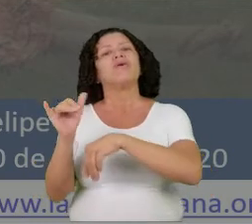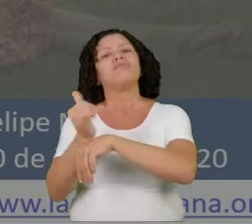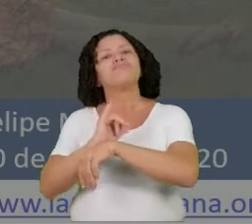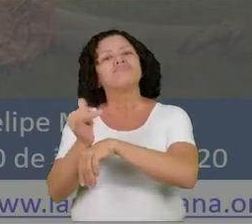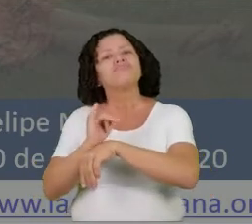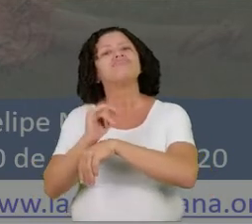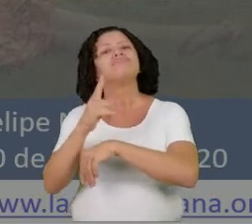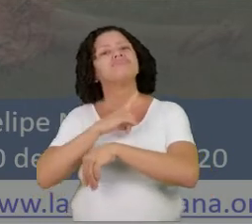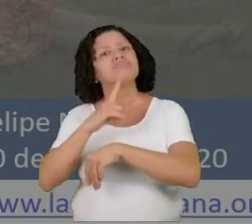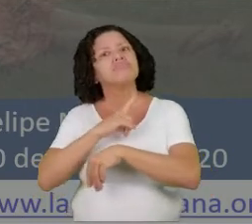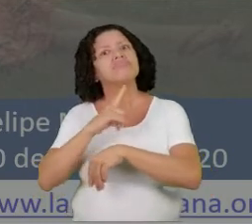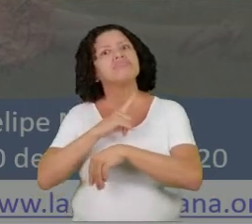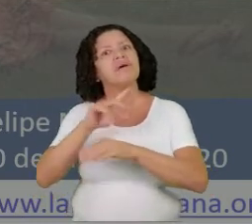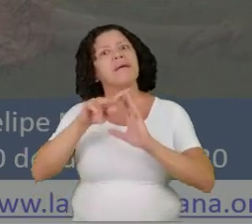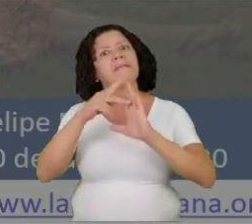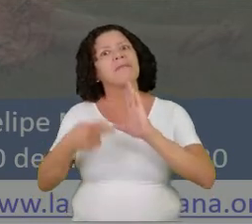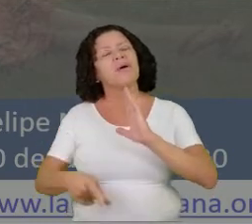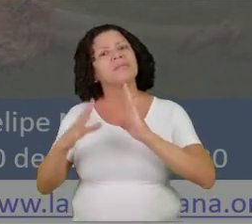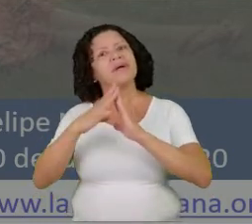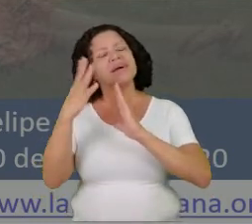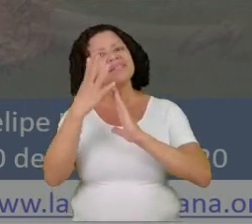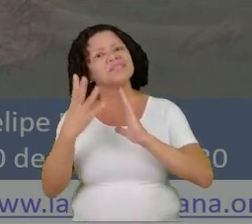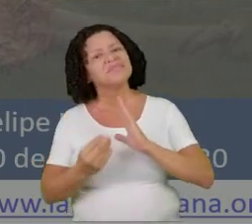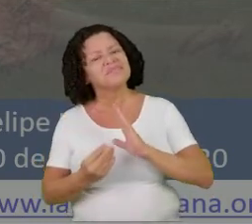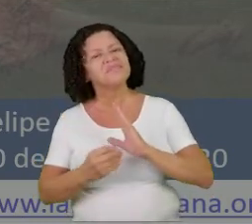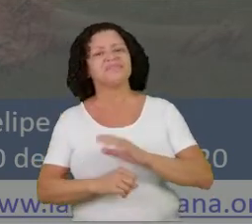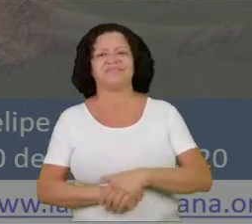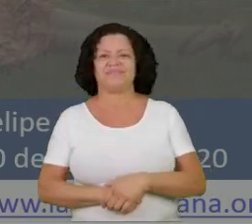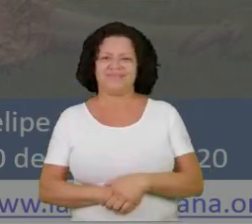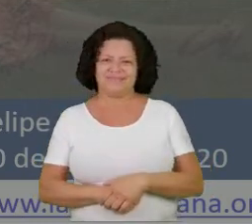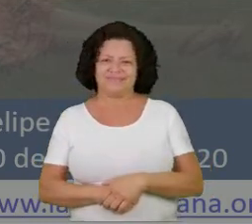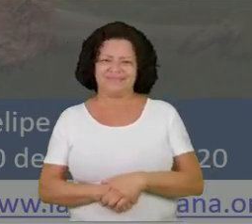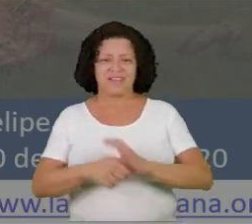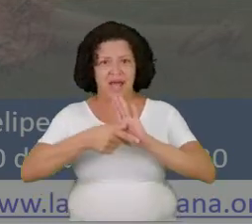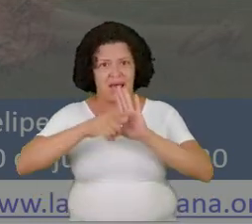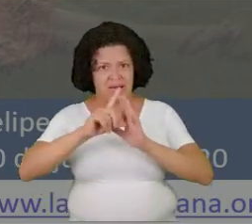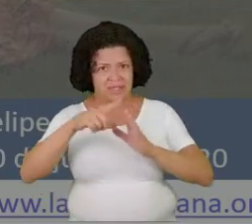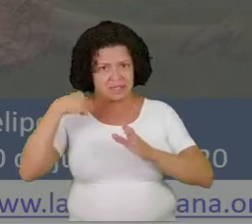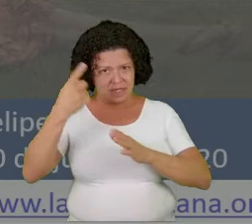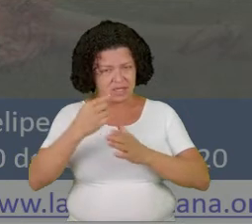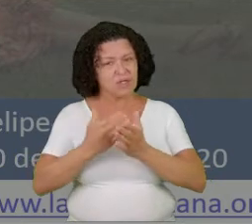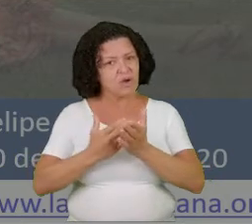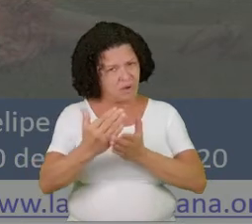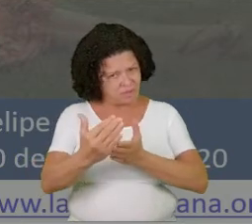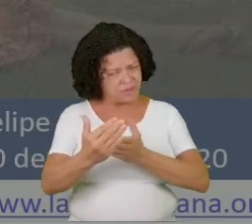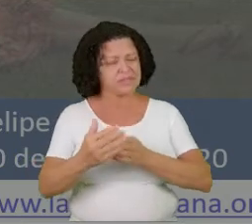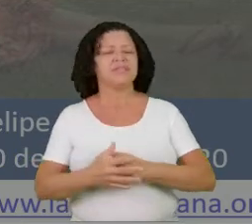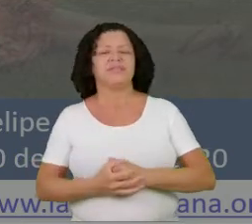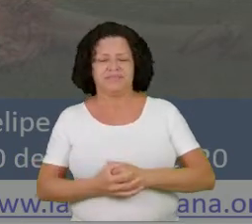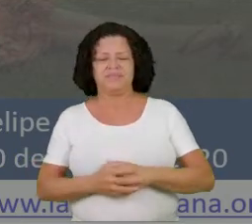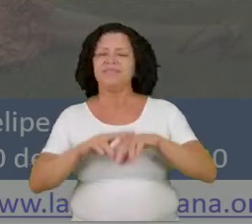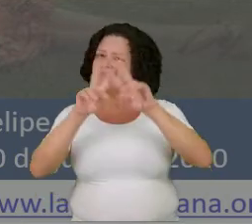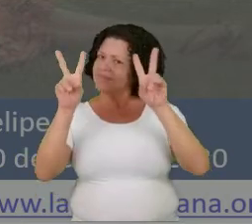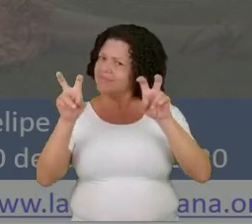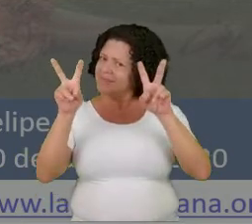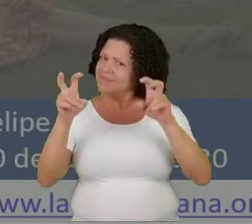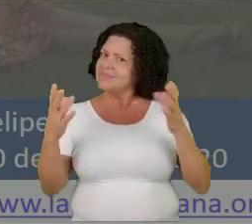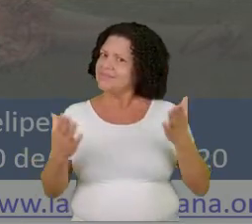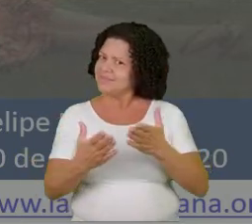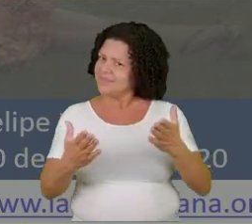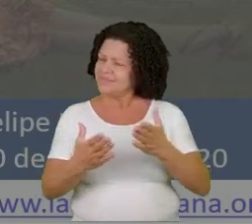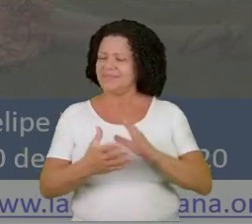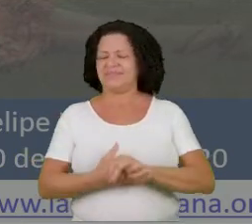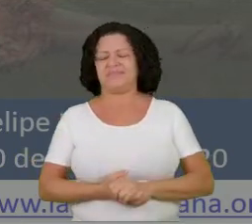do YouTube, o canal do Lar Irmã Zarabatana. Antes de começarmos, de abordarmos o tema que estamos